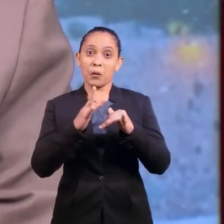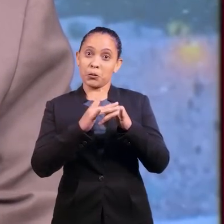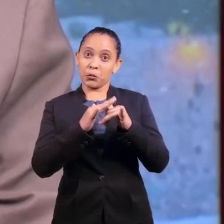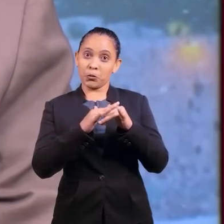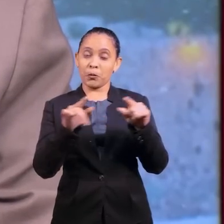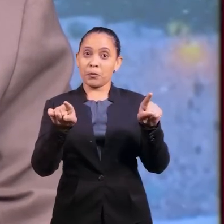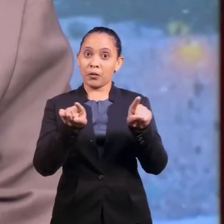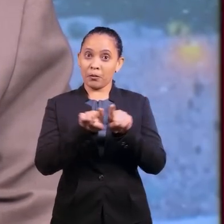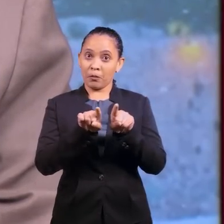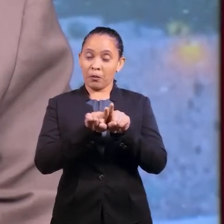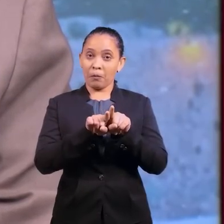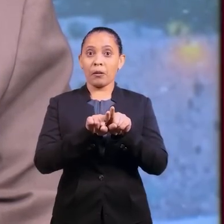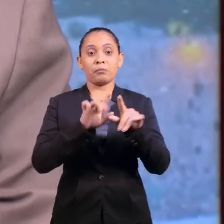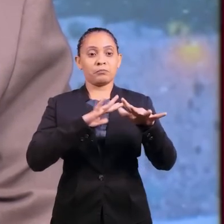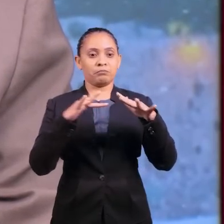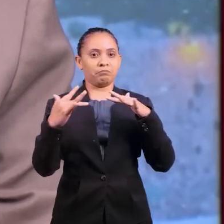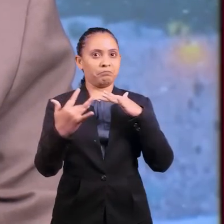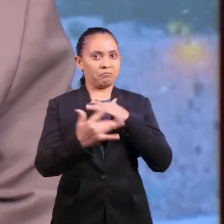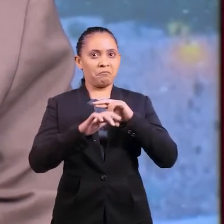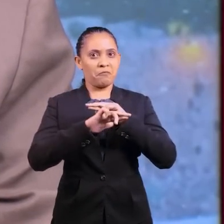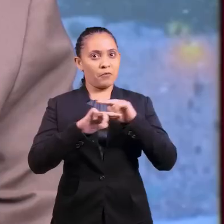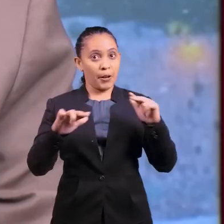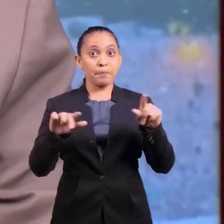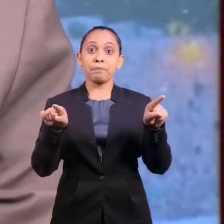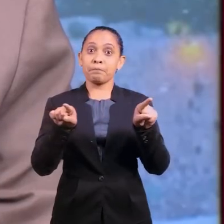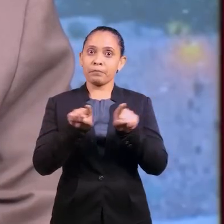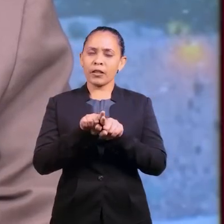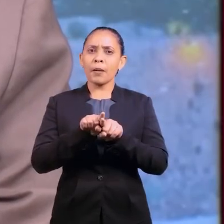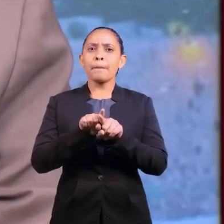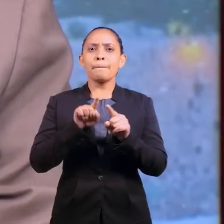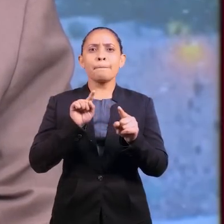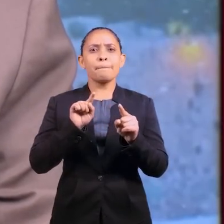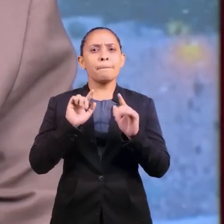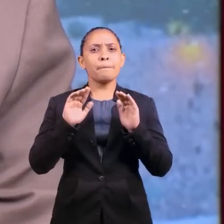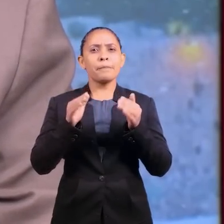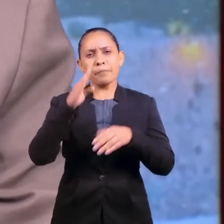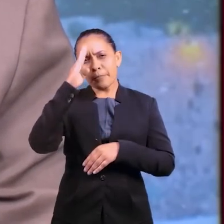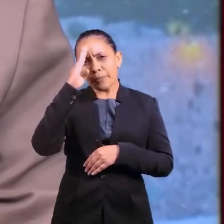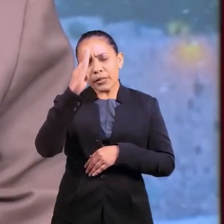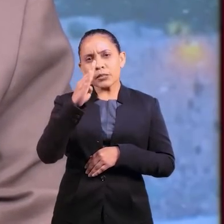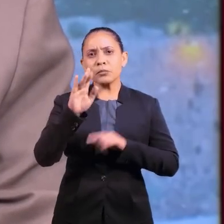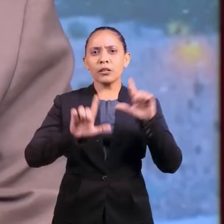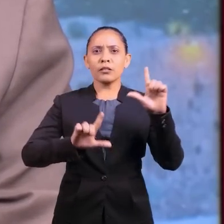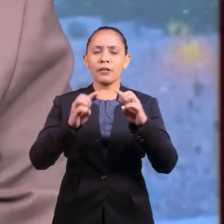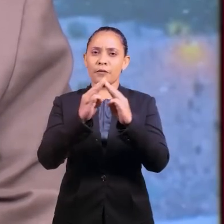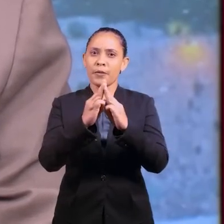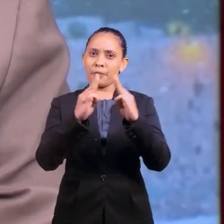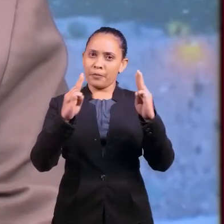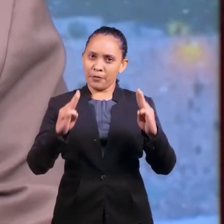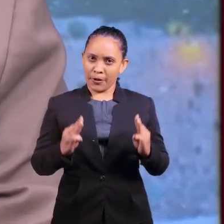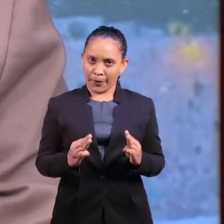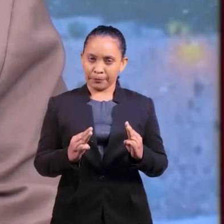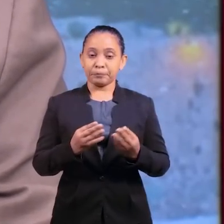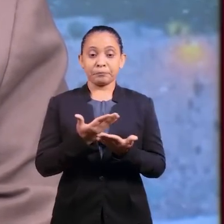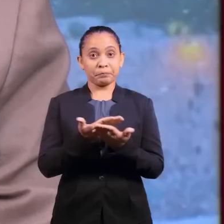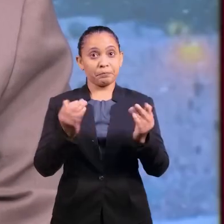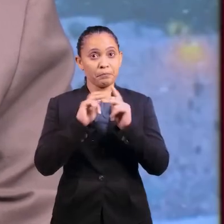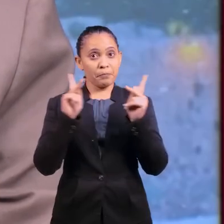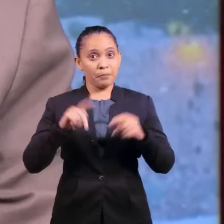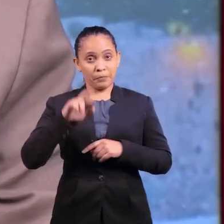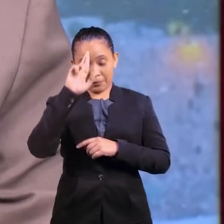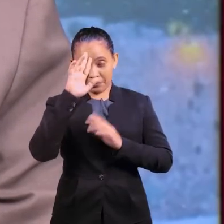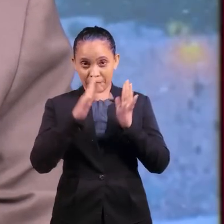nossas mídias sociais, né? Especialmente a TV Manaim. Eu saúdo a todos com a paz do Senhor Jesus. Amém. Esse programa